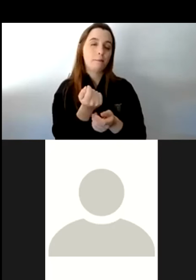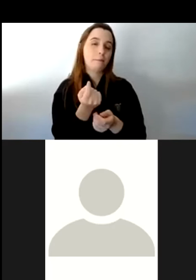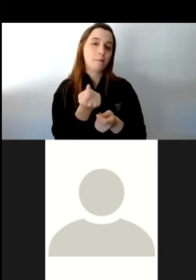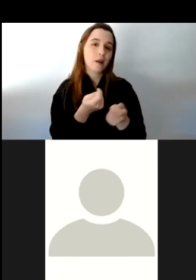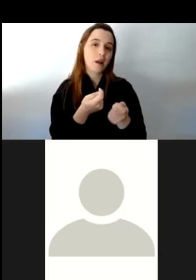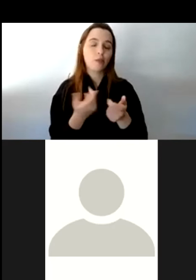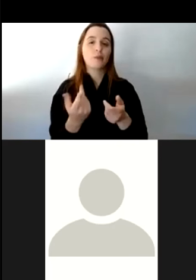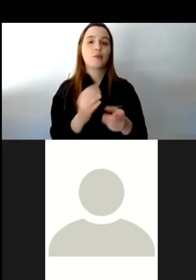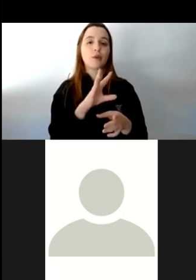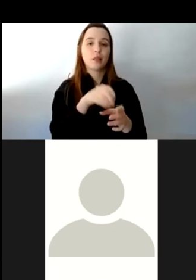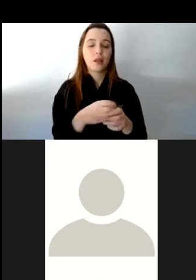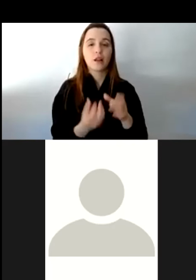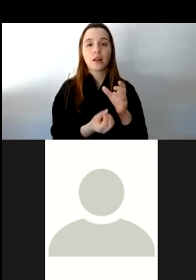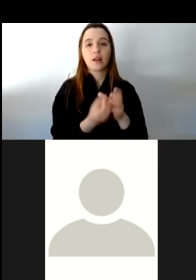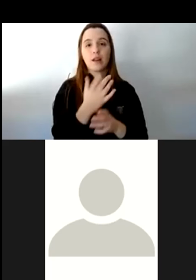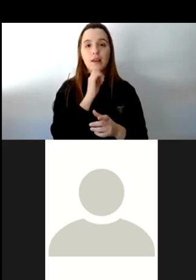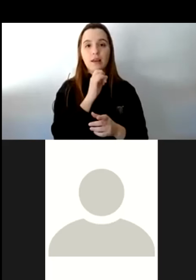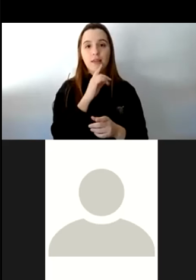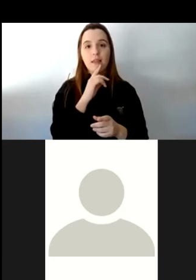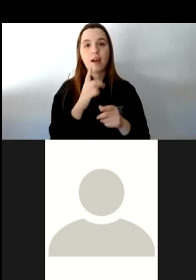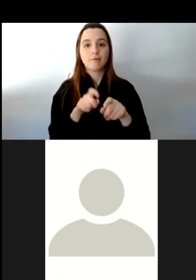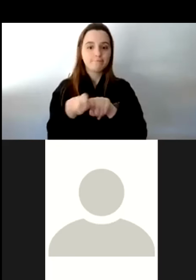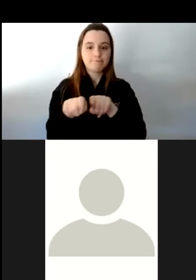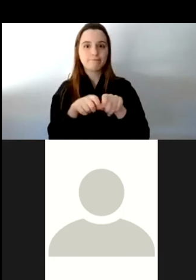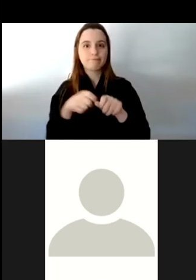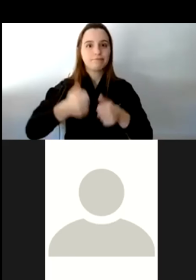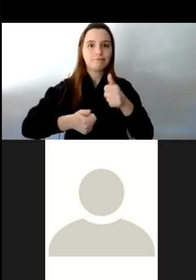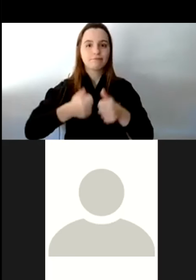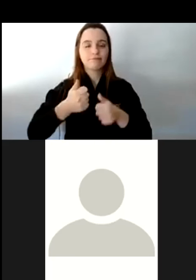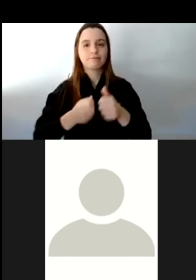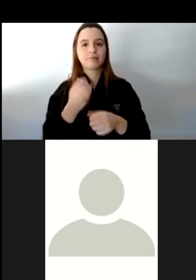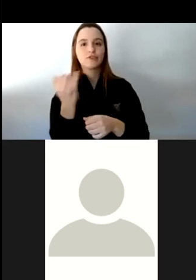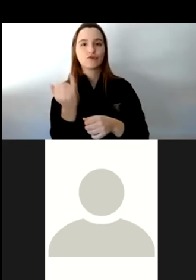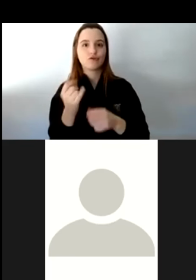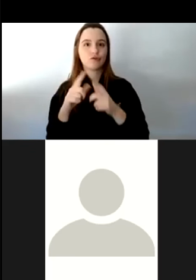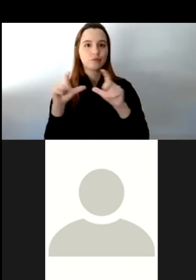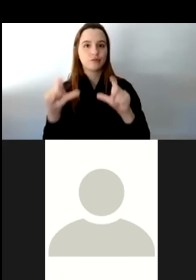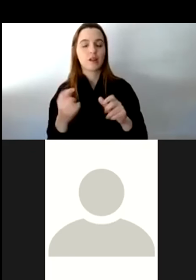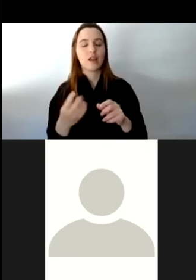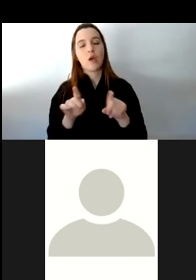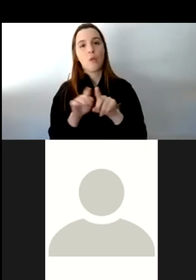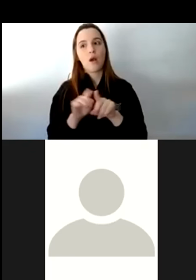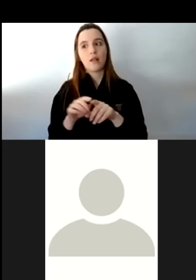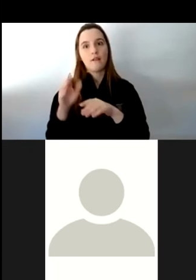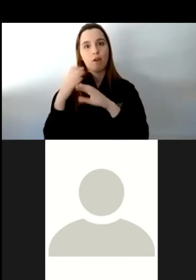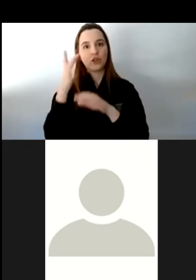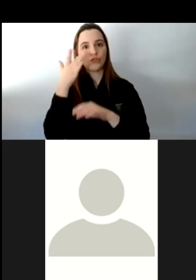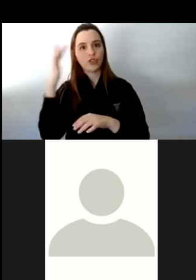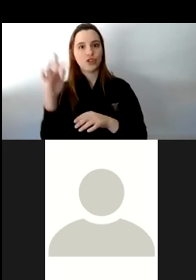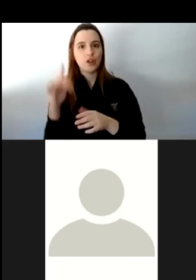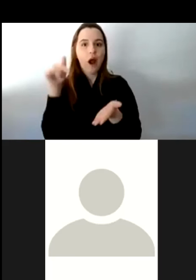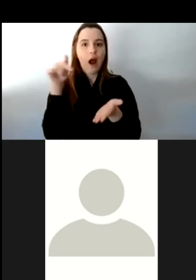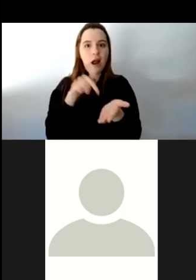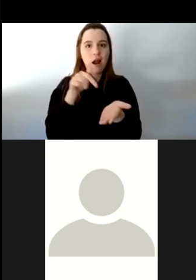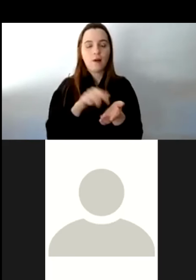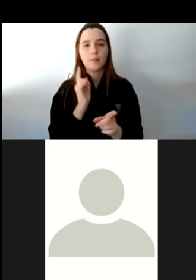as instituições, com o mesmo nível de exigência que se enfrentam no exterior, e se não se fomentar uma